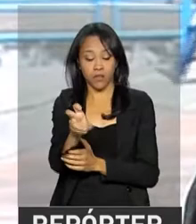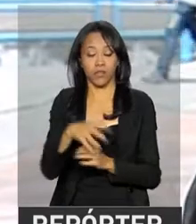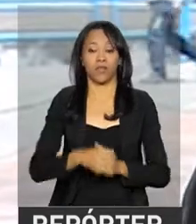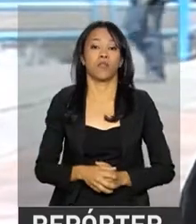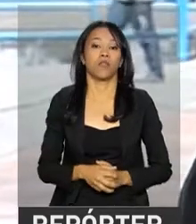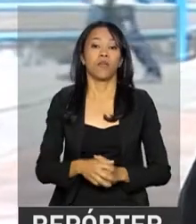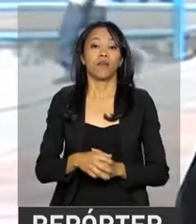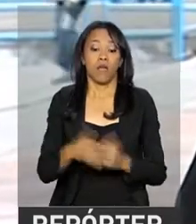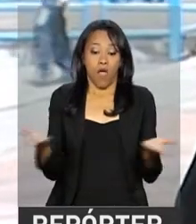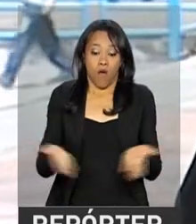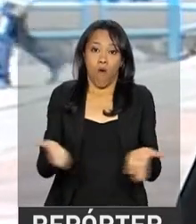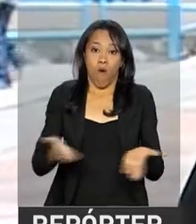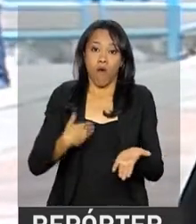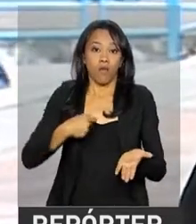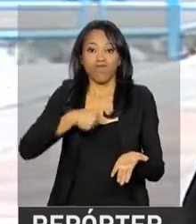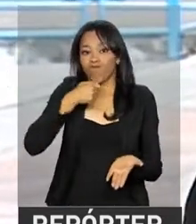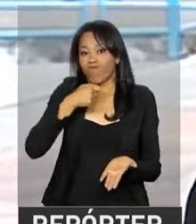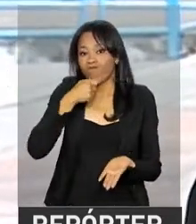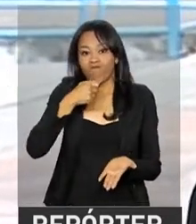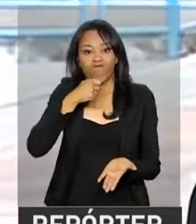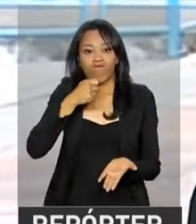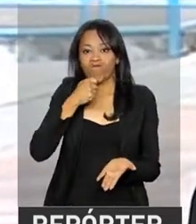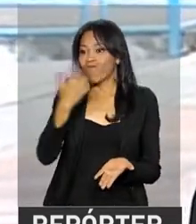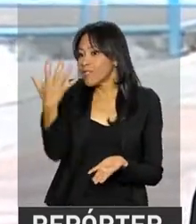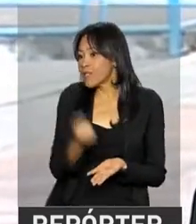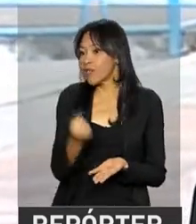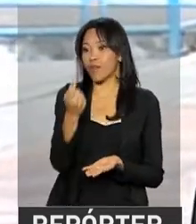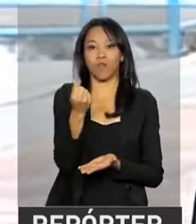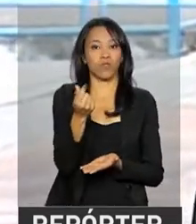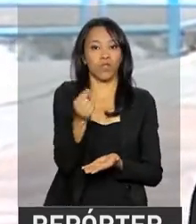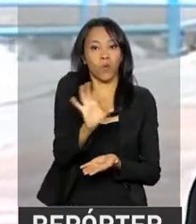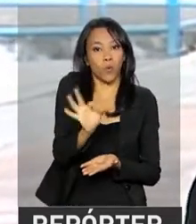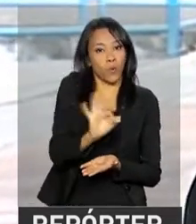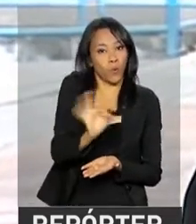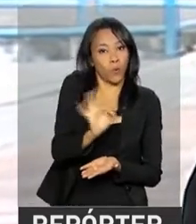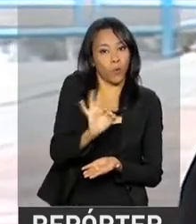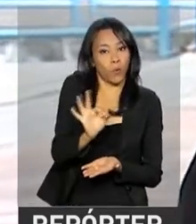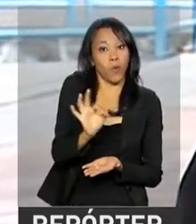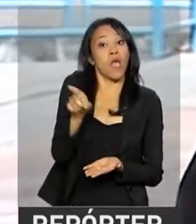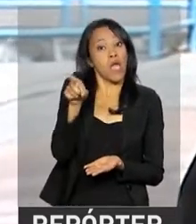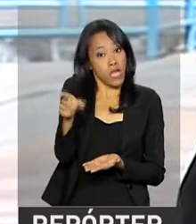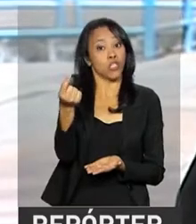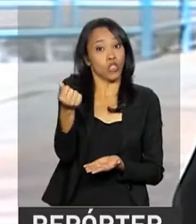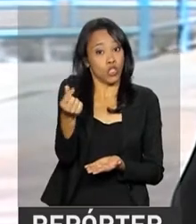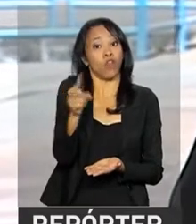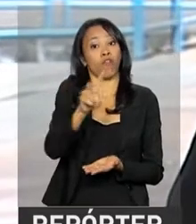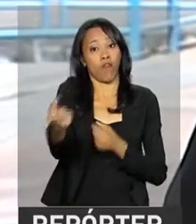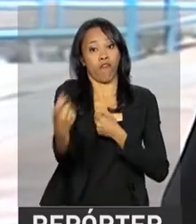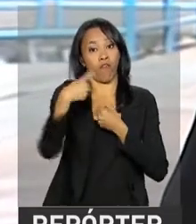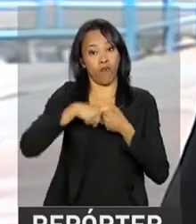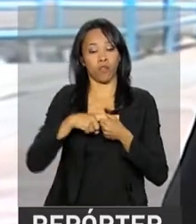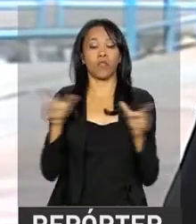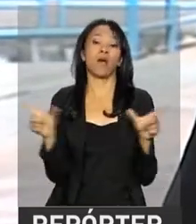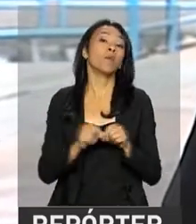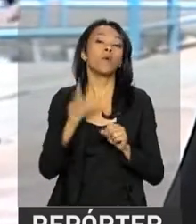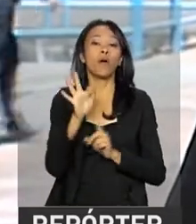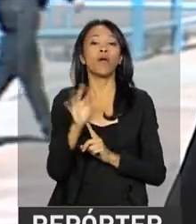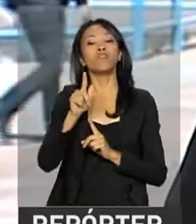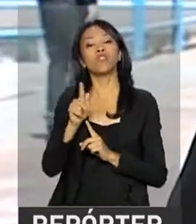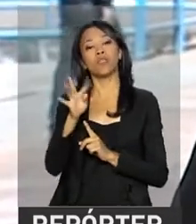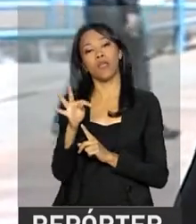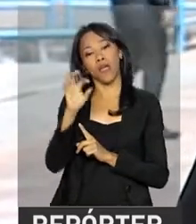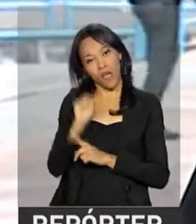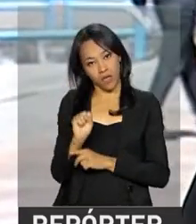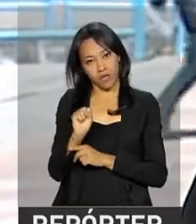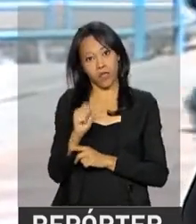quem não conseguir tirar o dinheiro à conta o dinheiro vai voltar à conta do fgts porque só existem